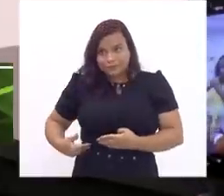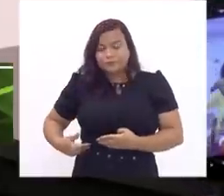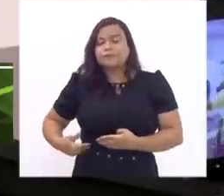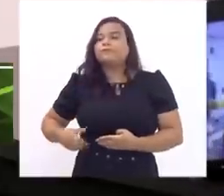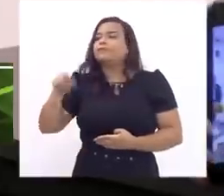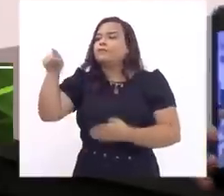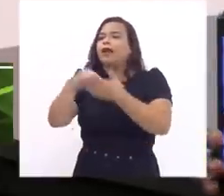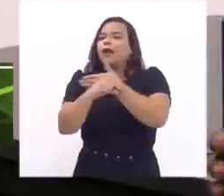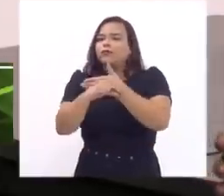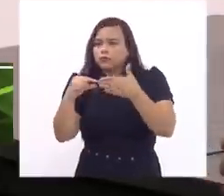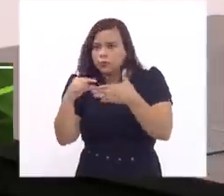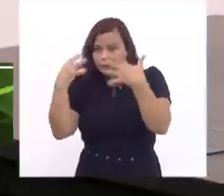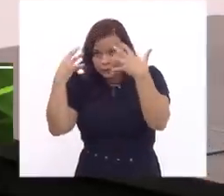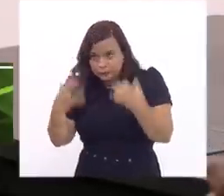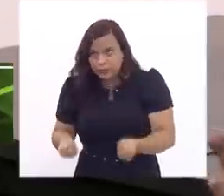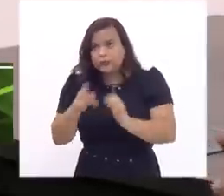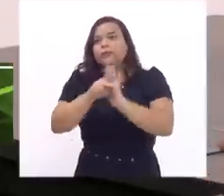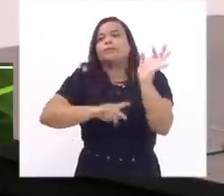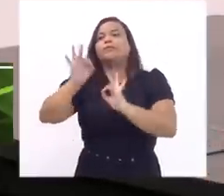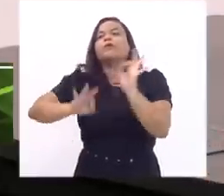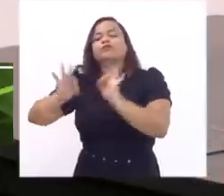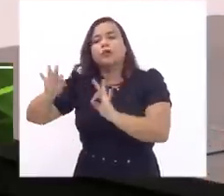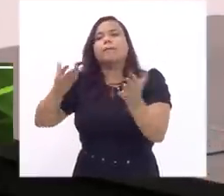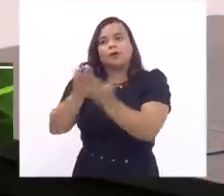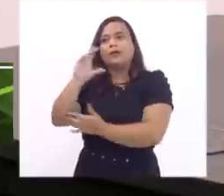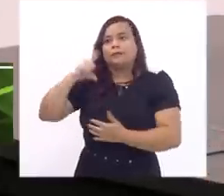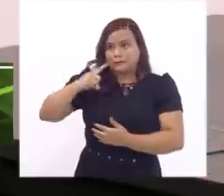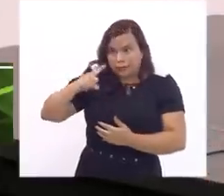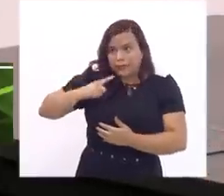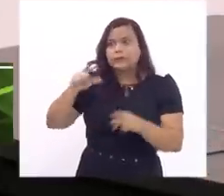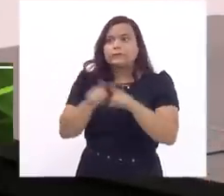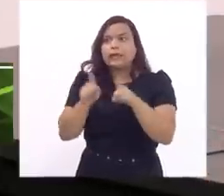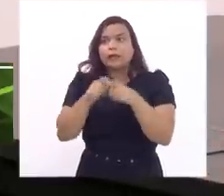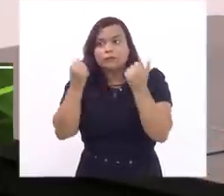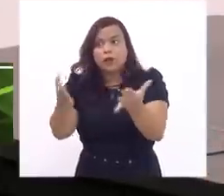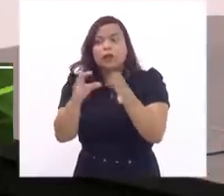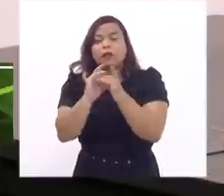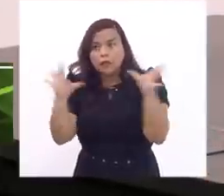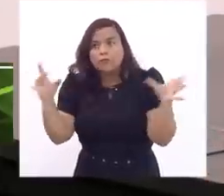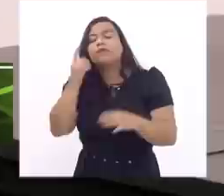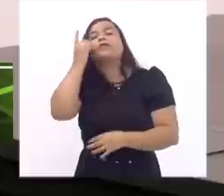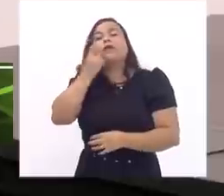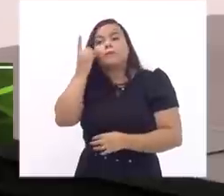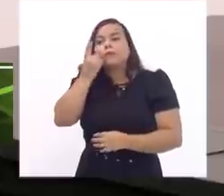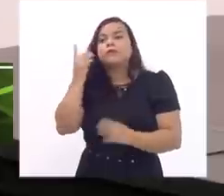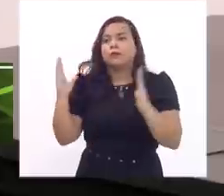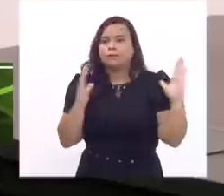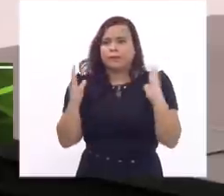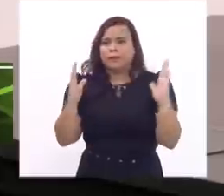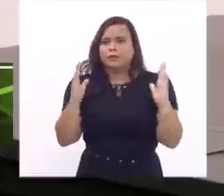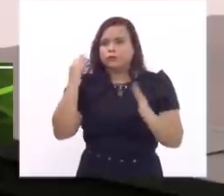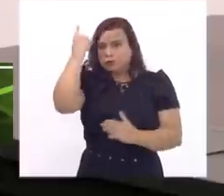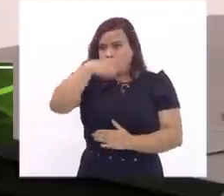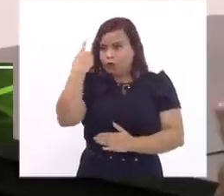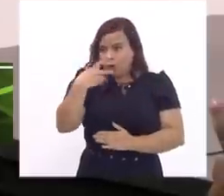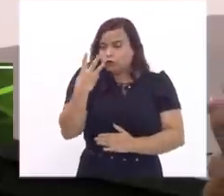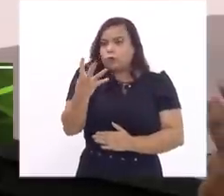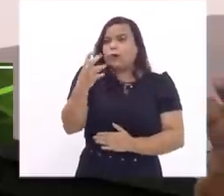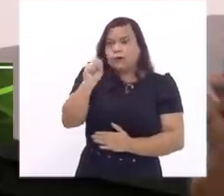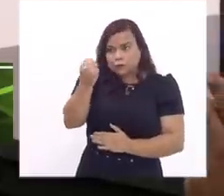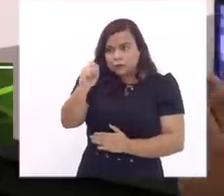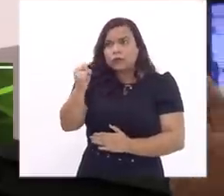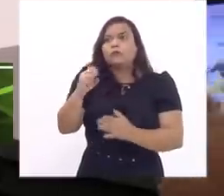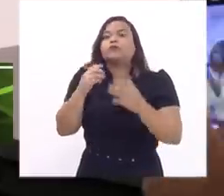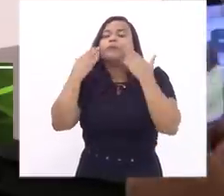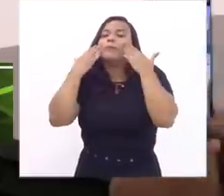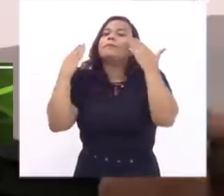aceita que o projeto seja aprovado e deixa aí livre para que algum deputado, em 48 horas, apresente a correção da